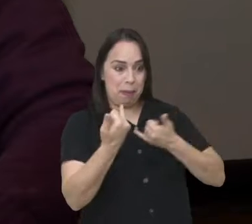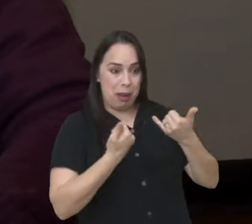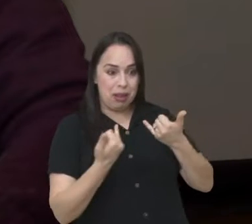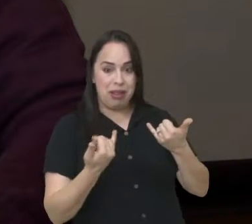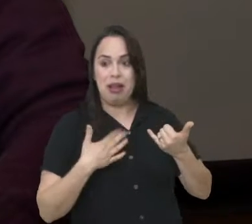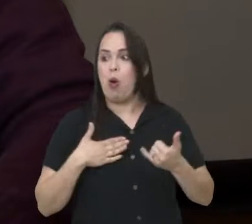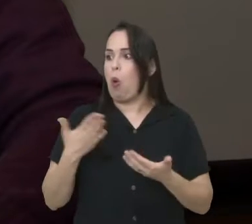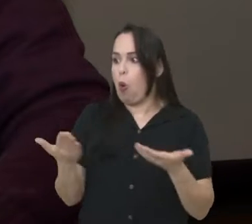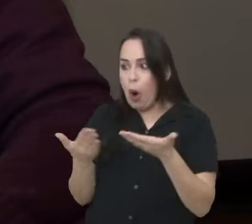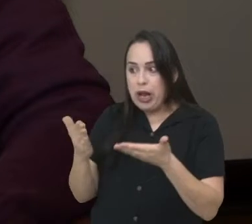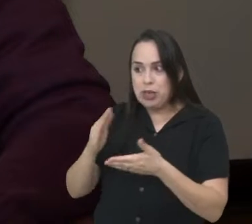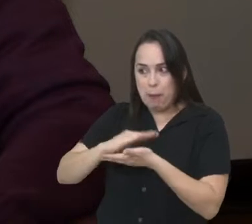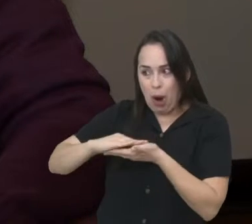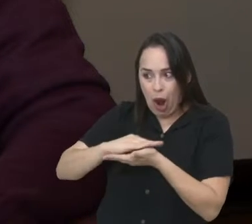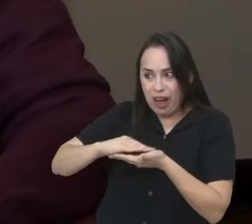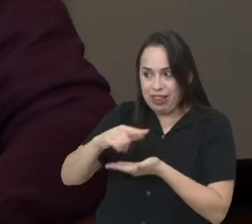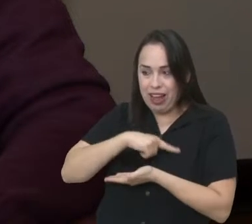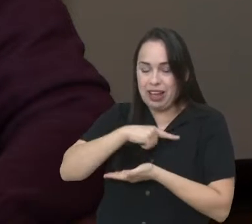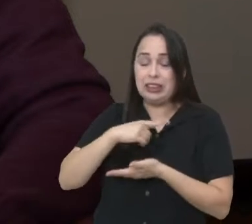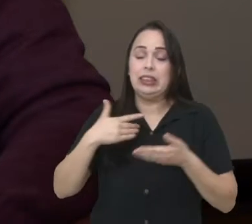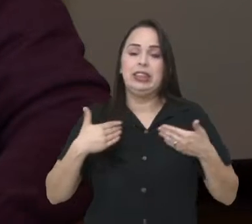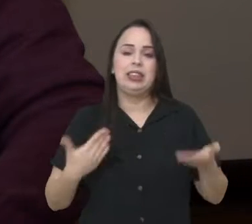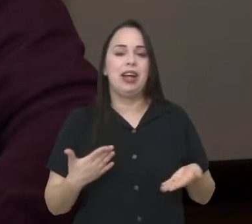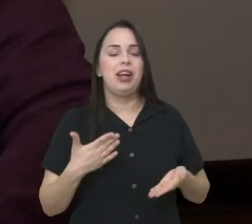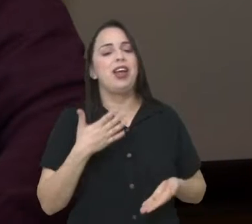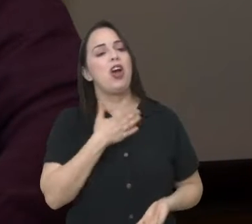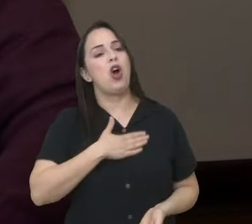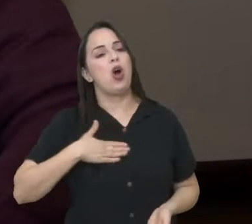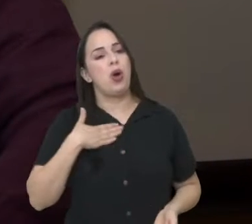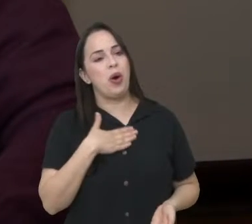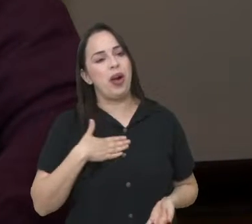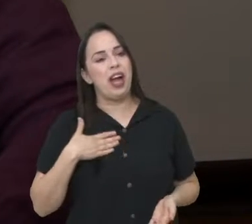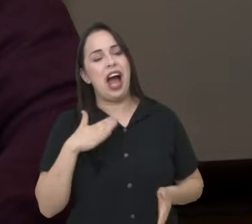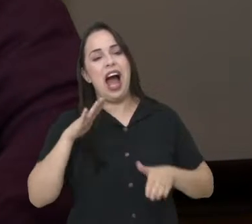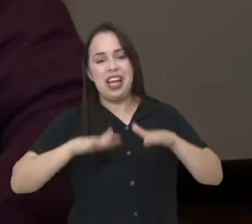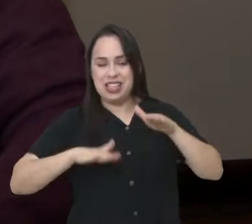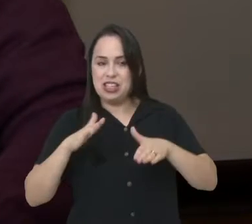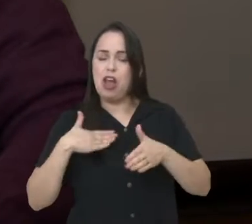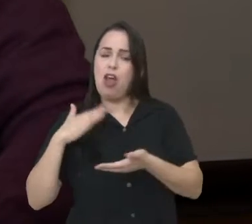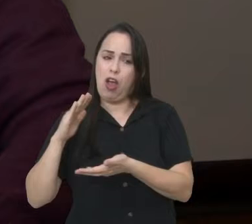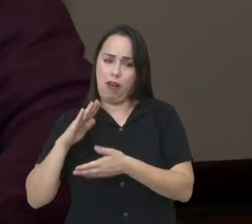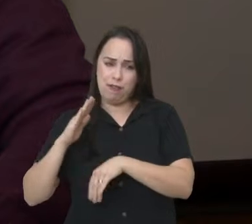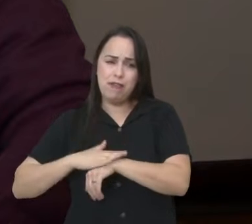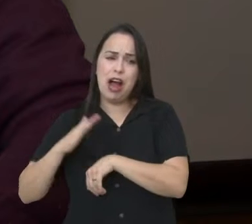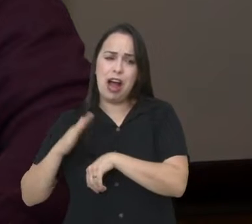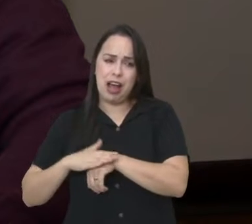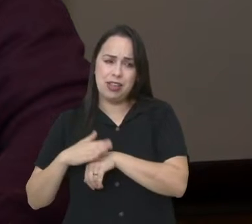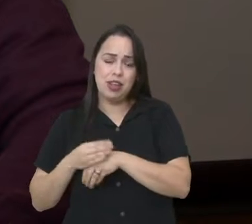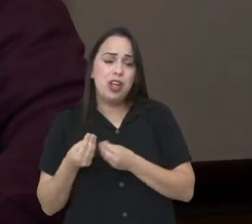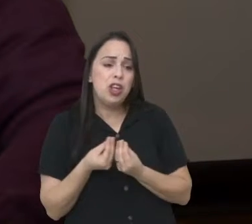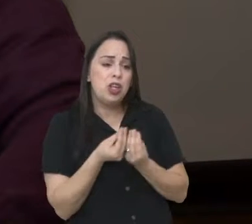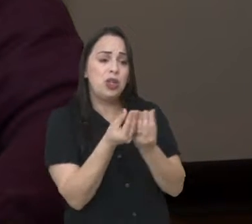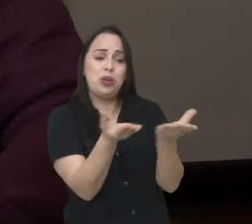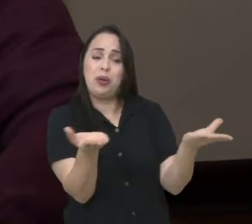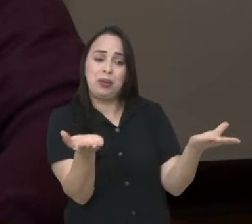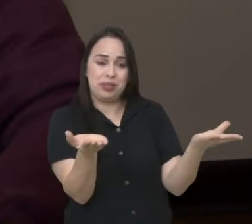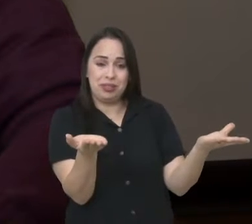bolinho. Então, como eu gosto muito da turma daqui, de vez em quando eu faço uma remessa de bolinho, dou para eles